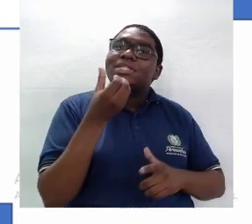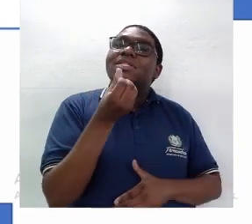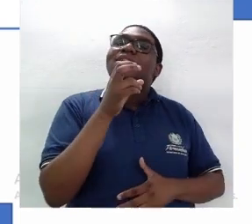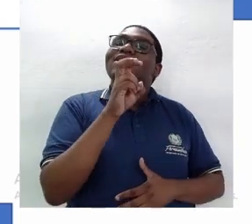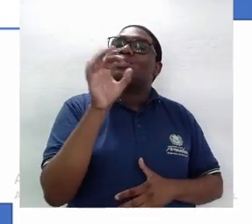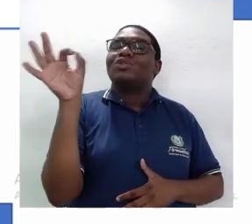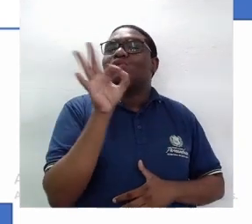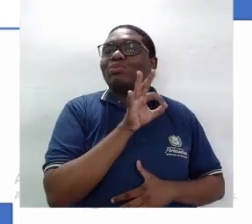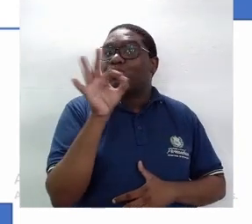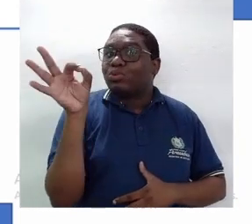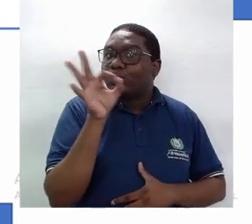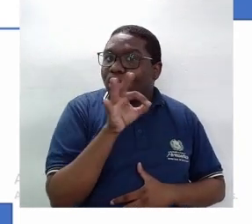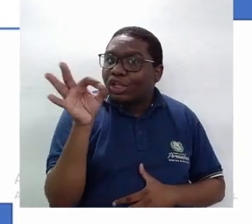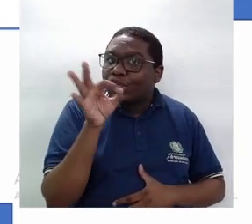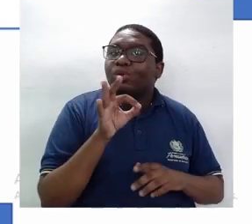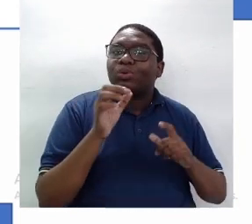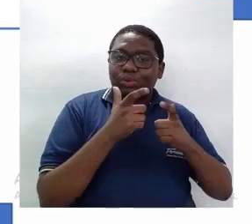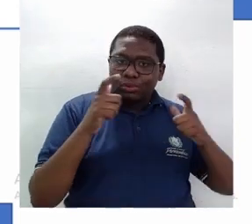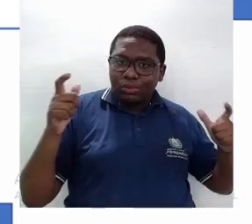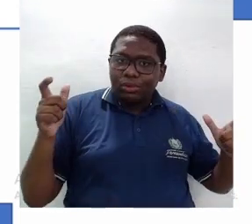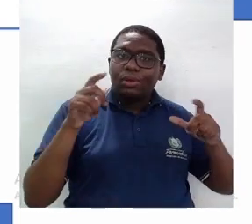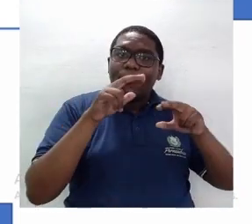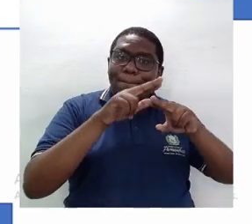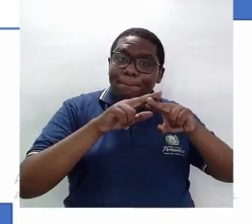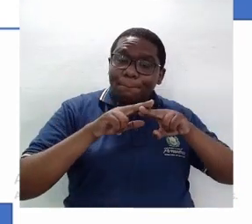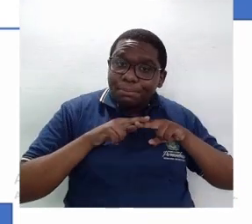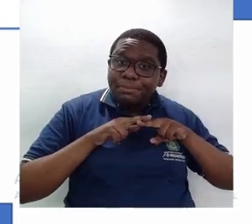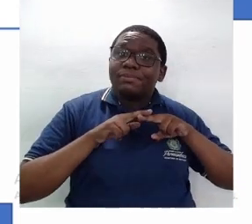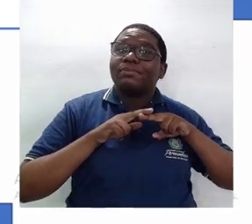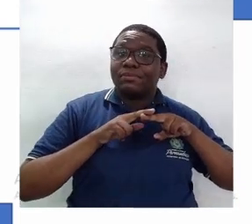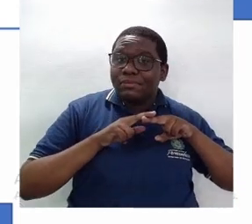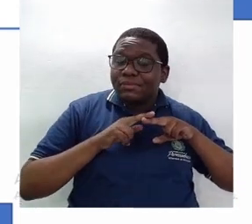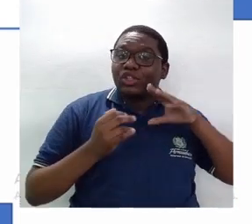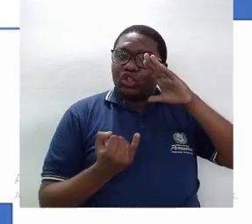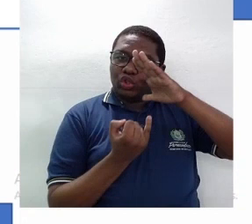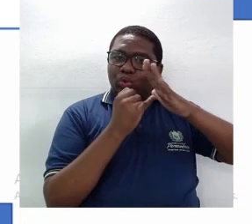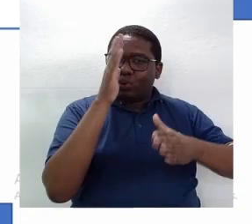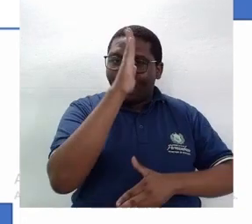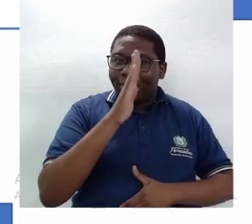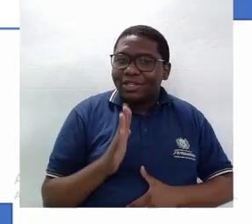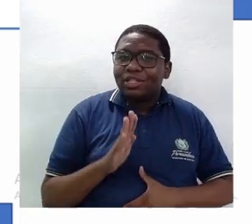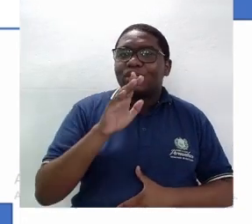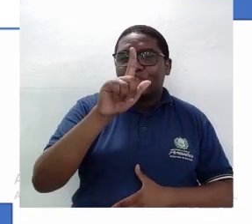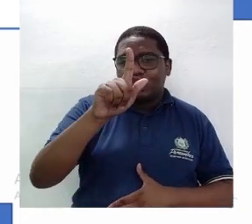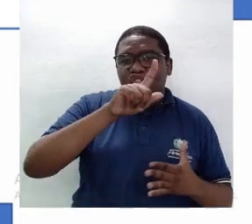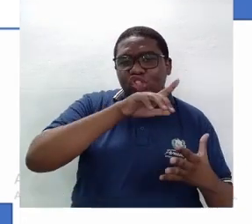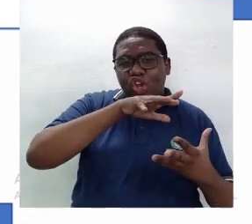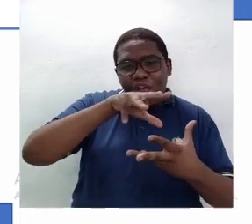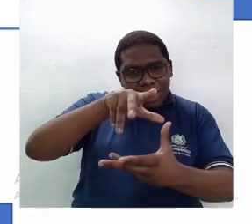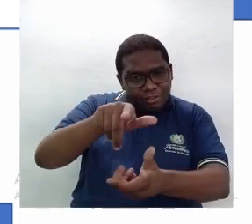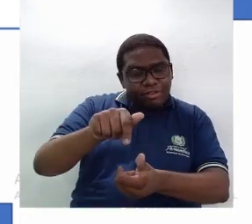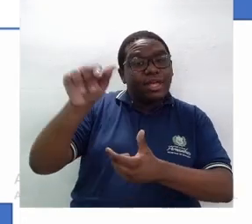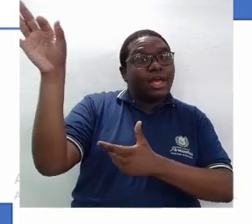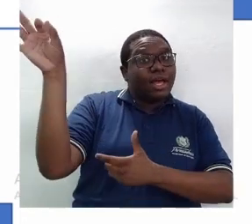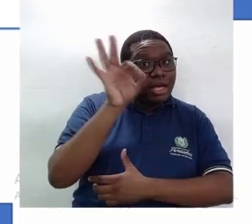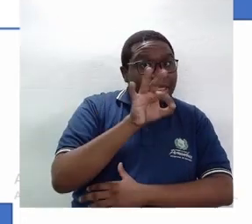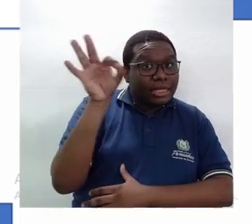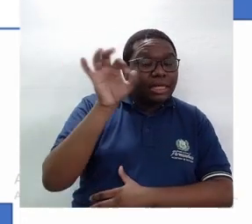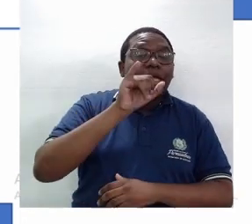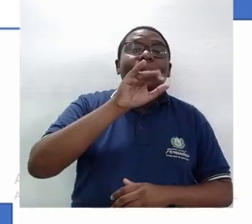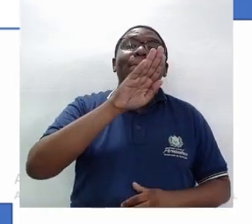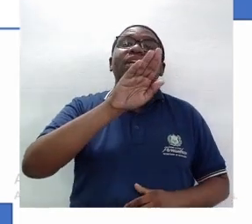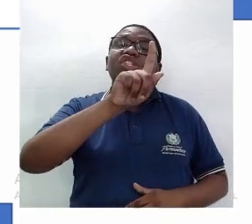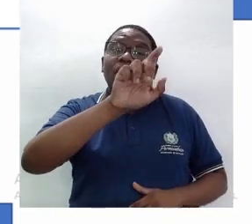65%, segundo o Instituto Brasileiro de Geografia e Estatística, IBGE. O espiritismo